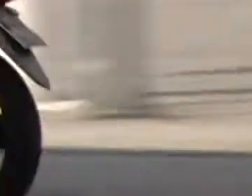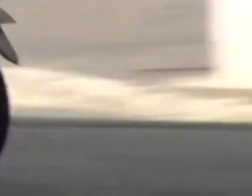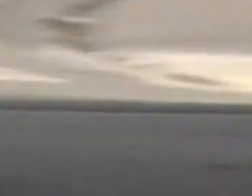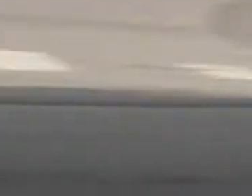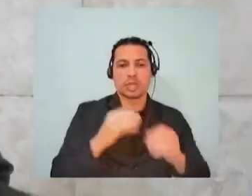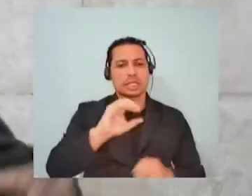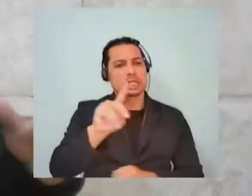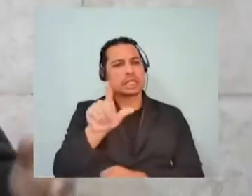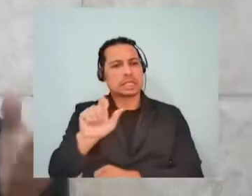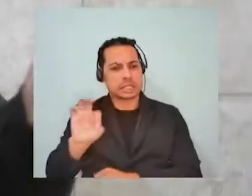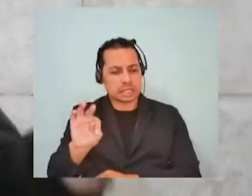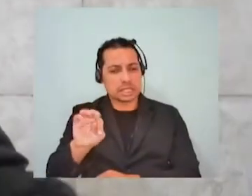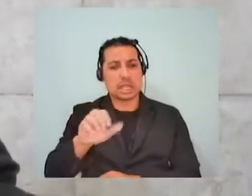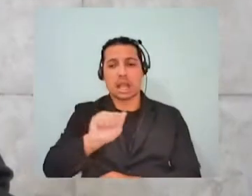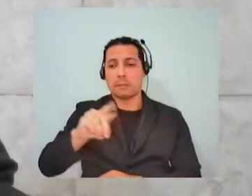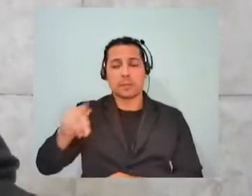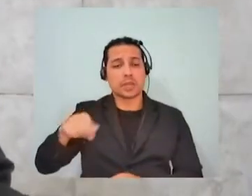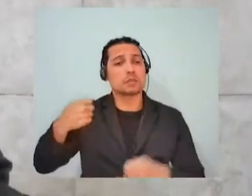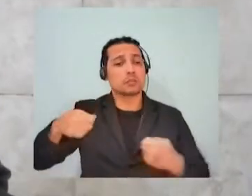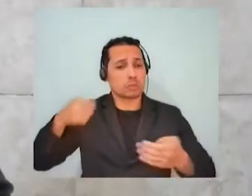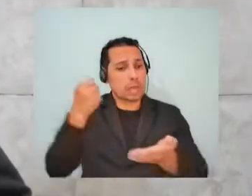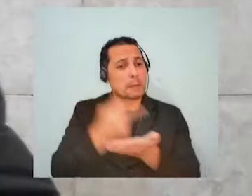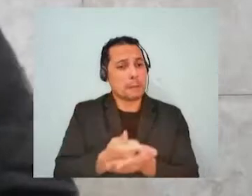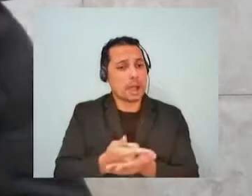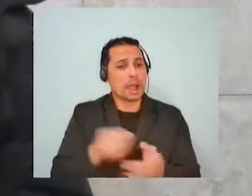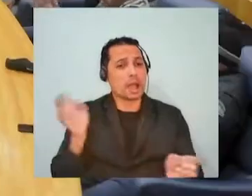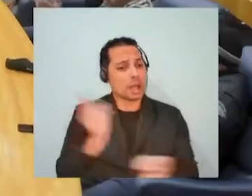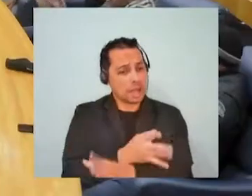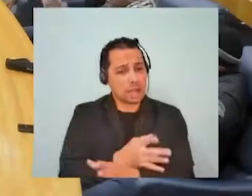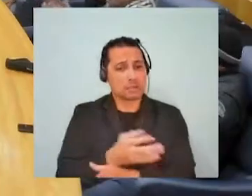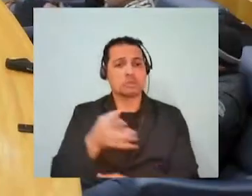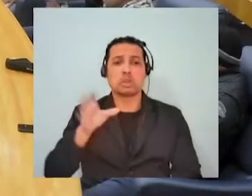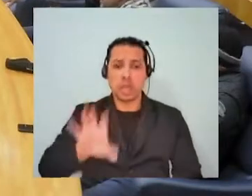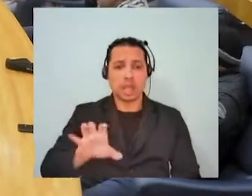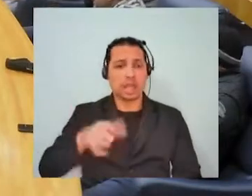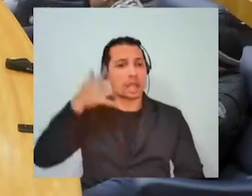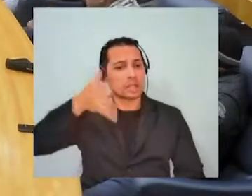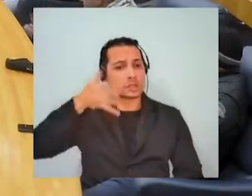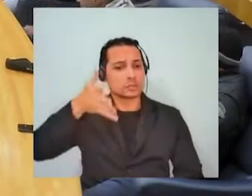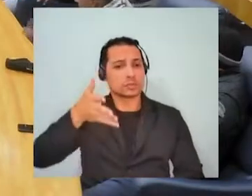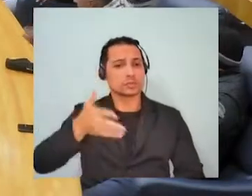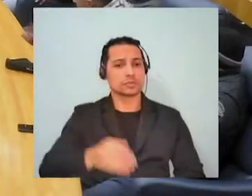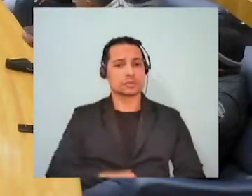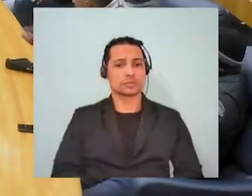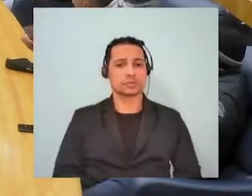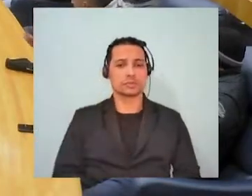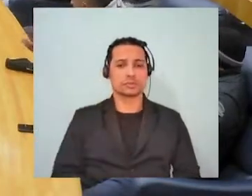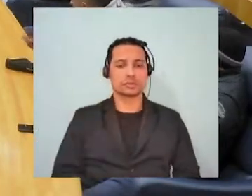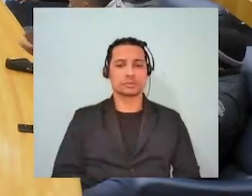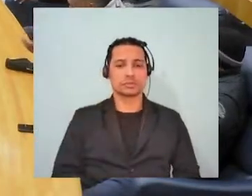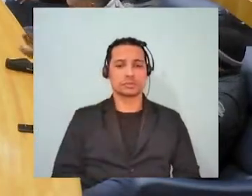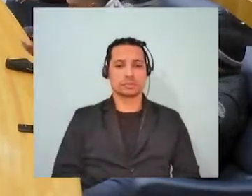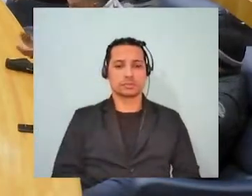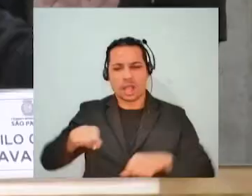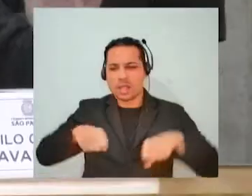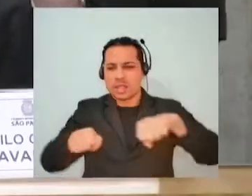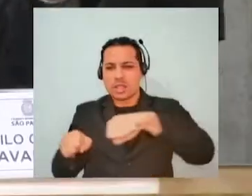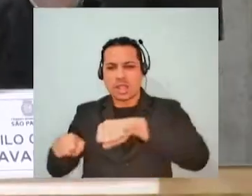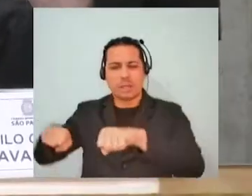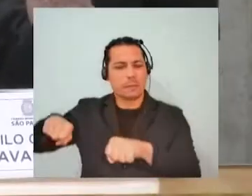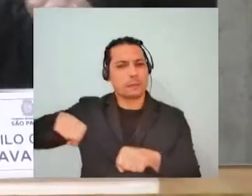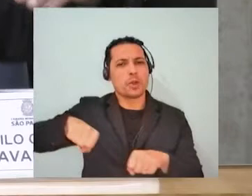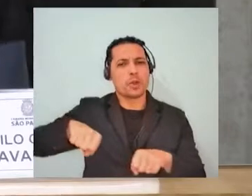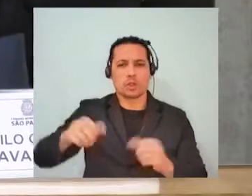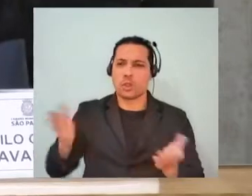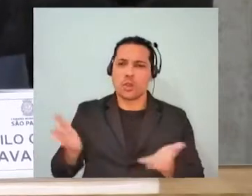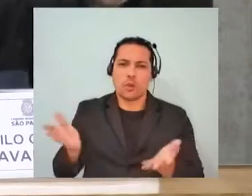São Paulo. As opiniões e sugestões da categoria podem ser levadas em consideração pelos vereadores na